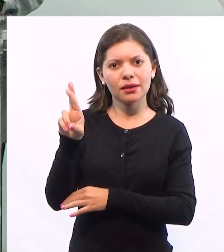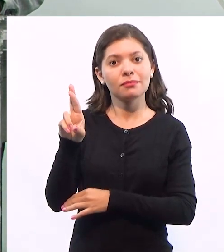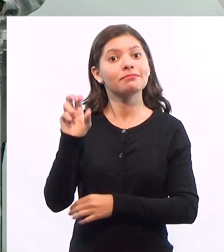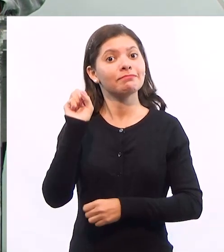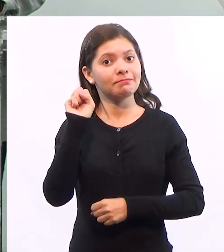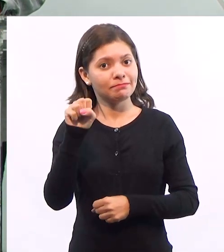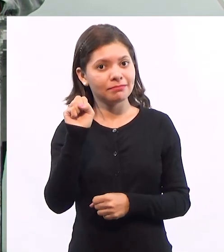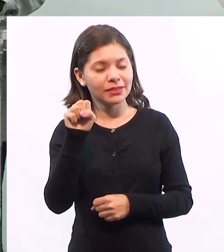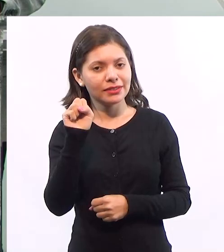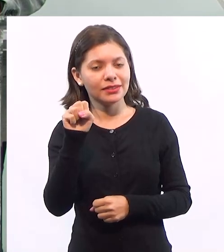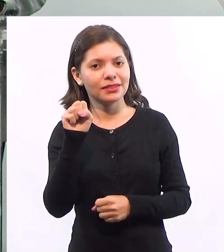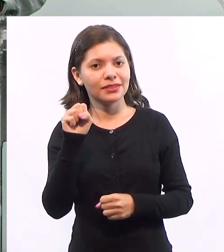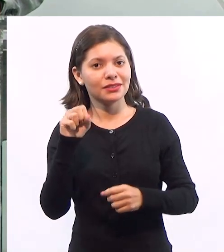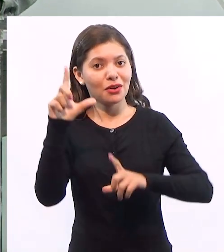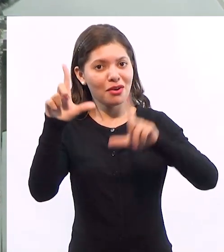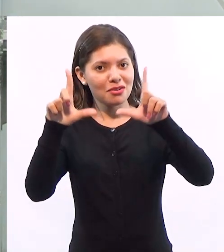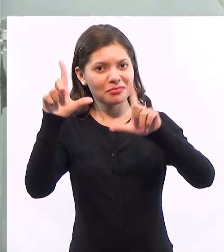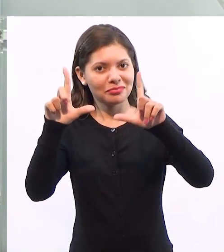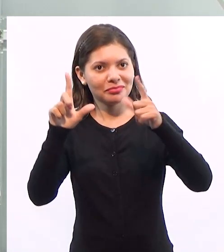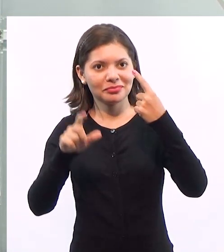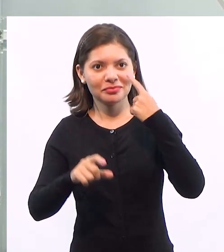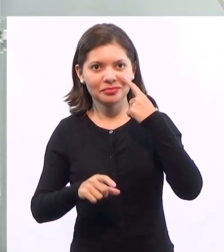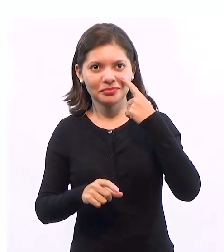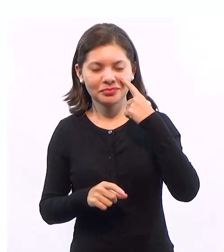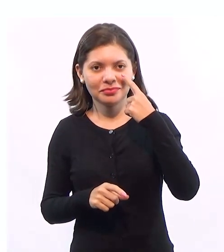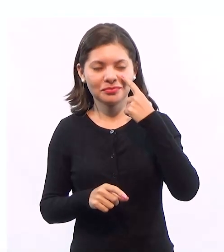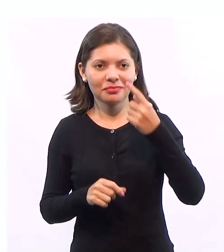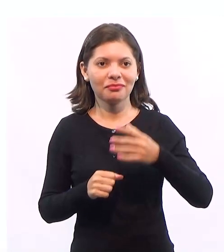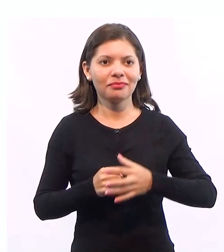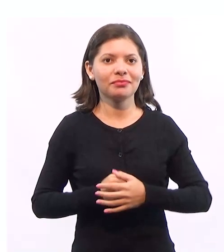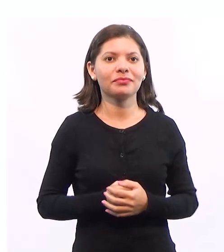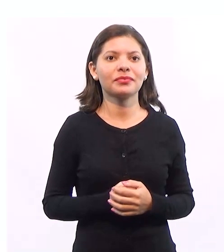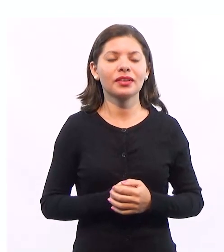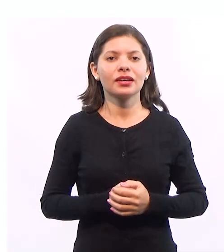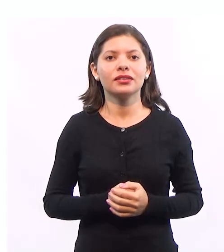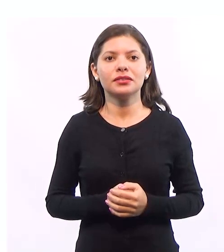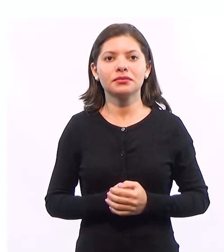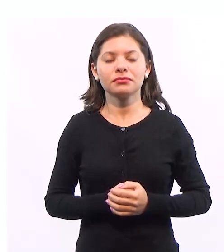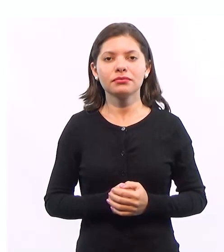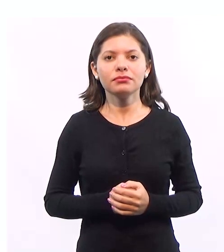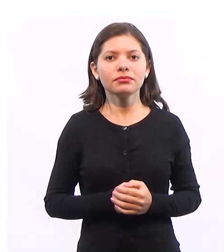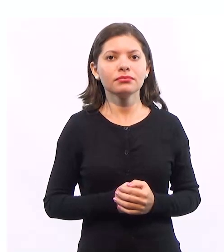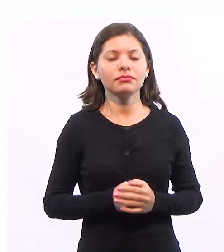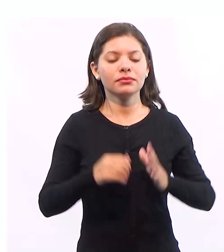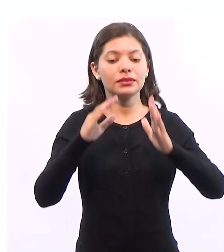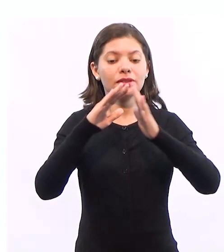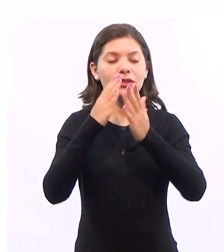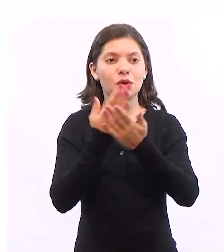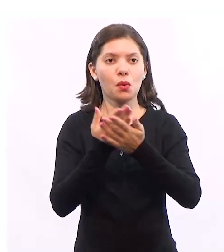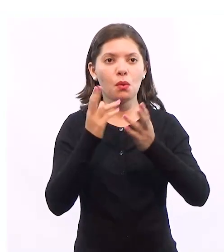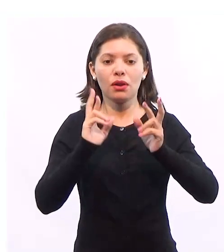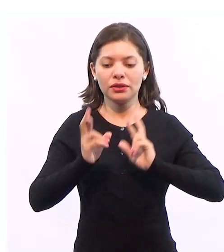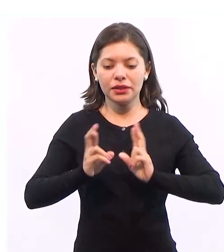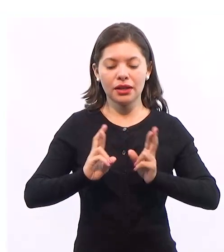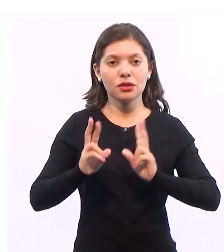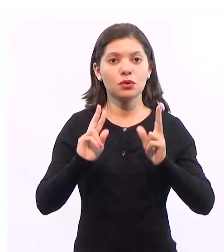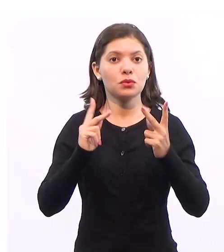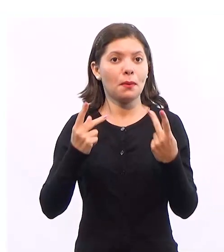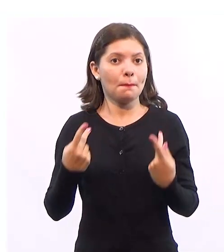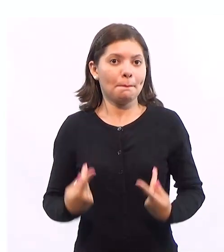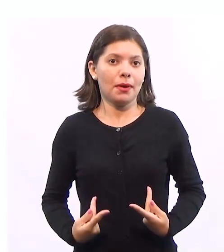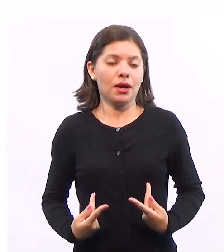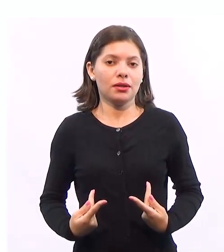É. Olha só isso aqui, bota aqui na tela de novo, ó. Os aspectos considerados pela escola de relações